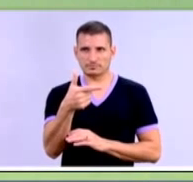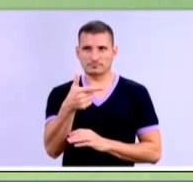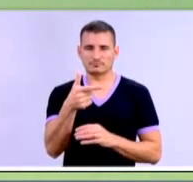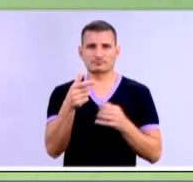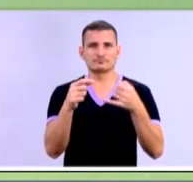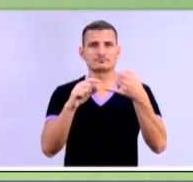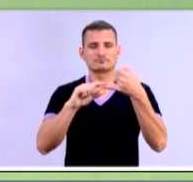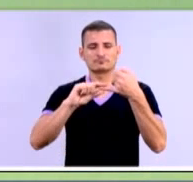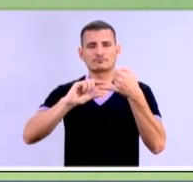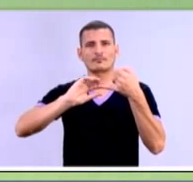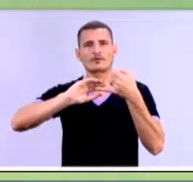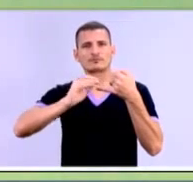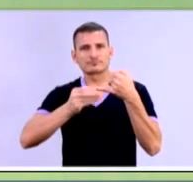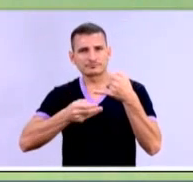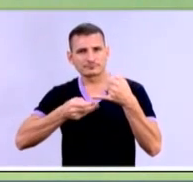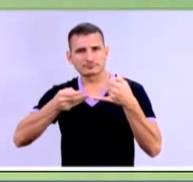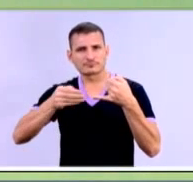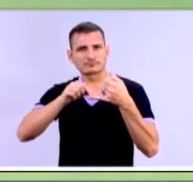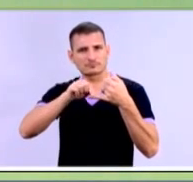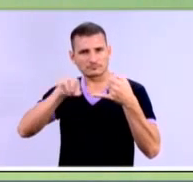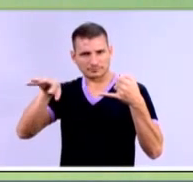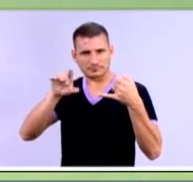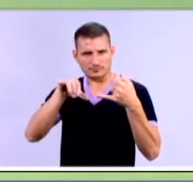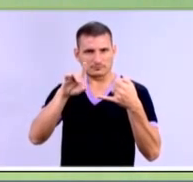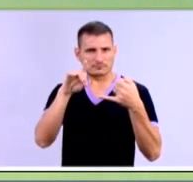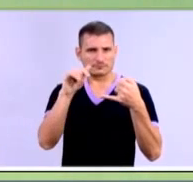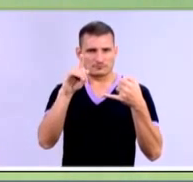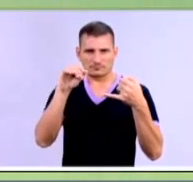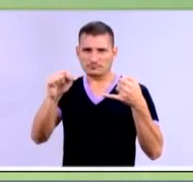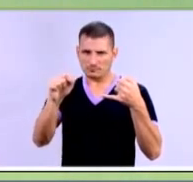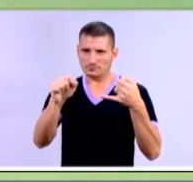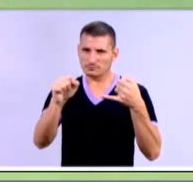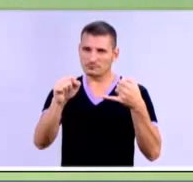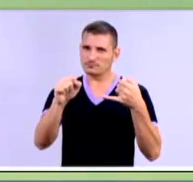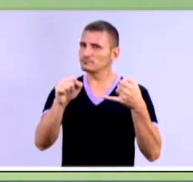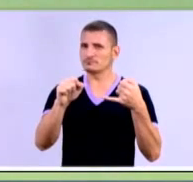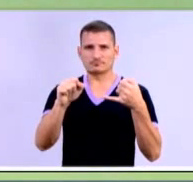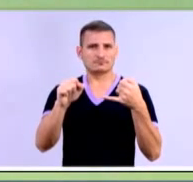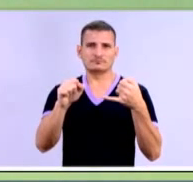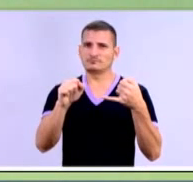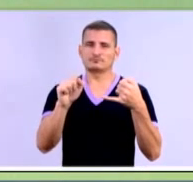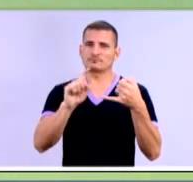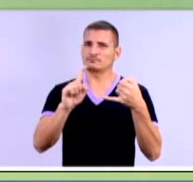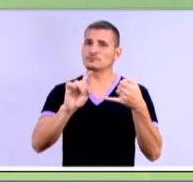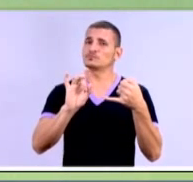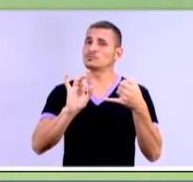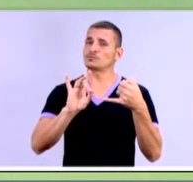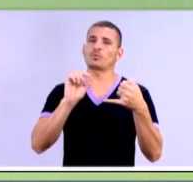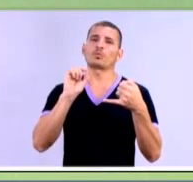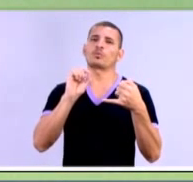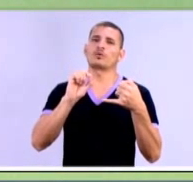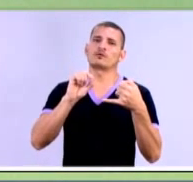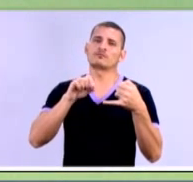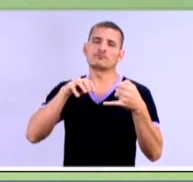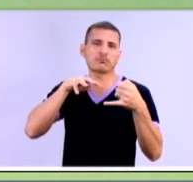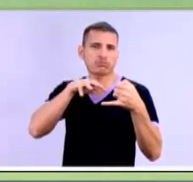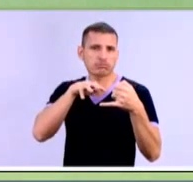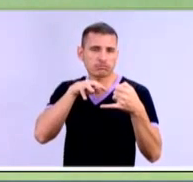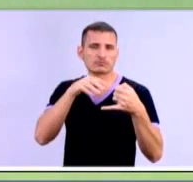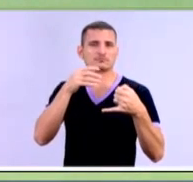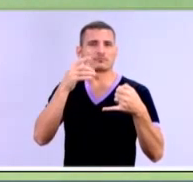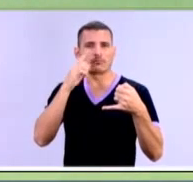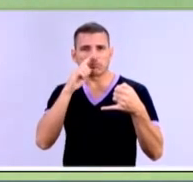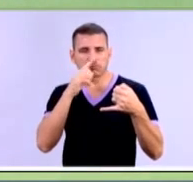transportar dados. Opa, isso daí, essa malha que envolve, a gente viu que é para proteger contra interferências